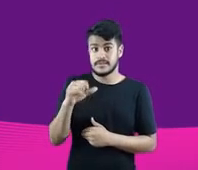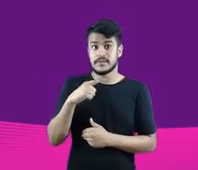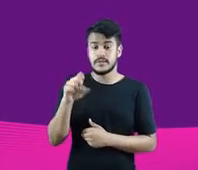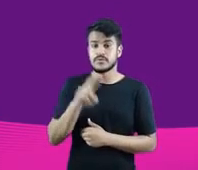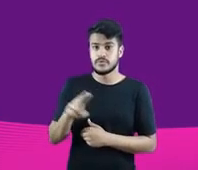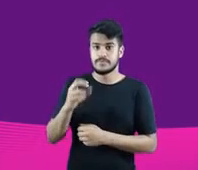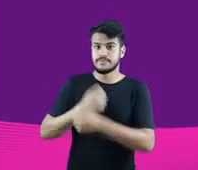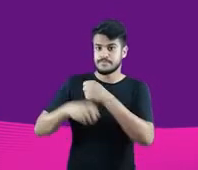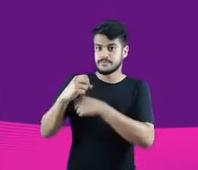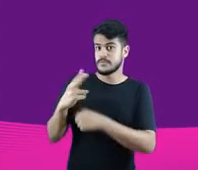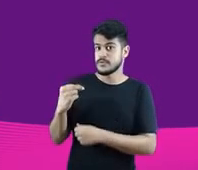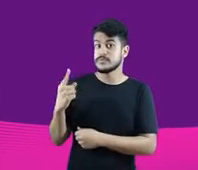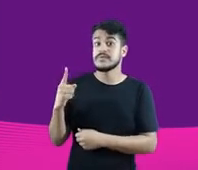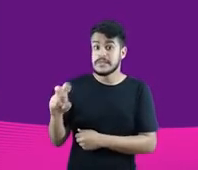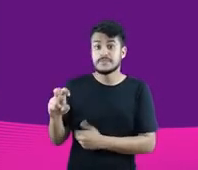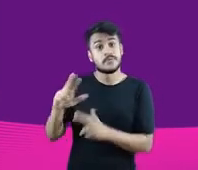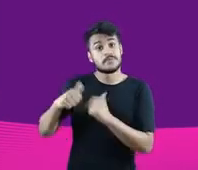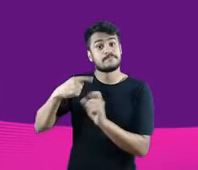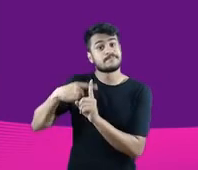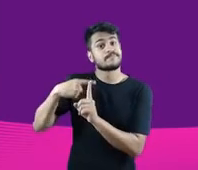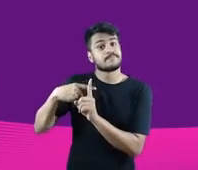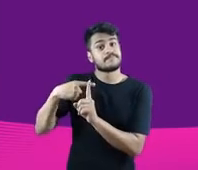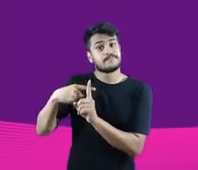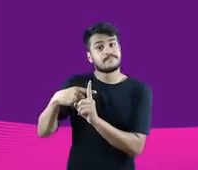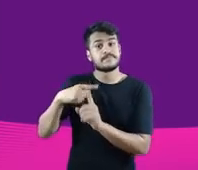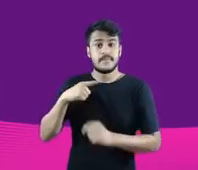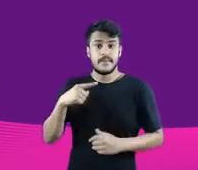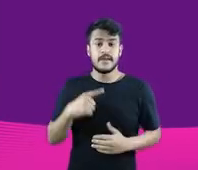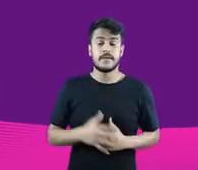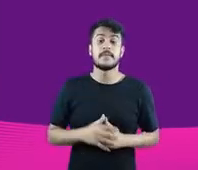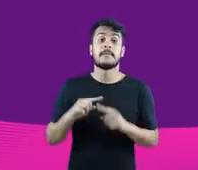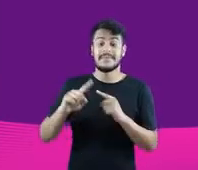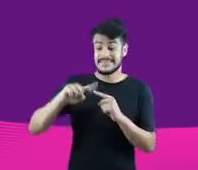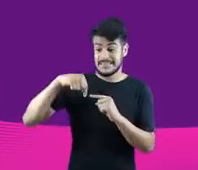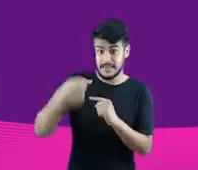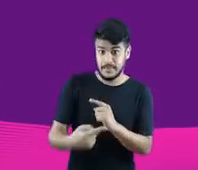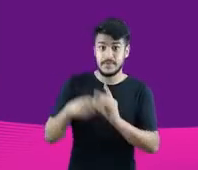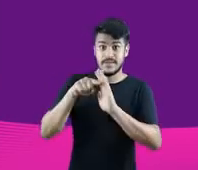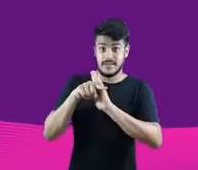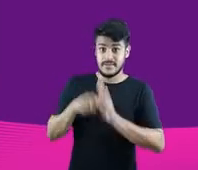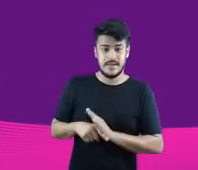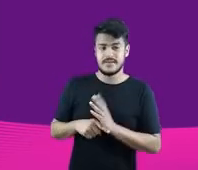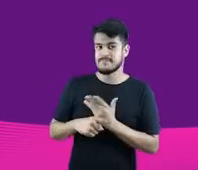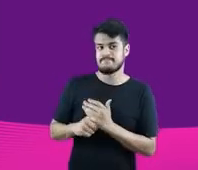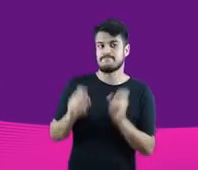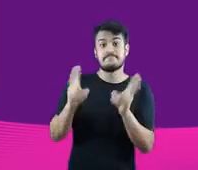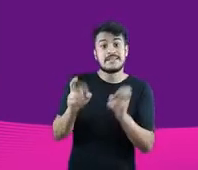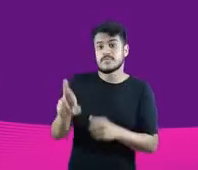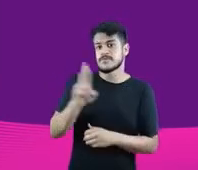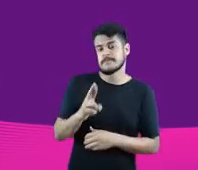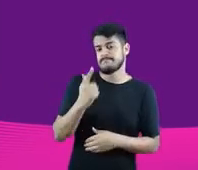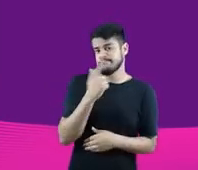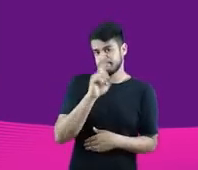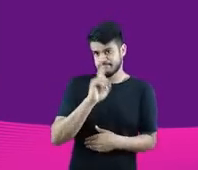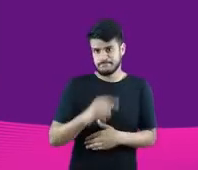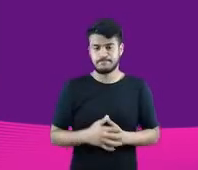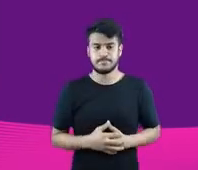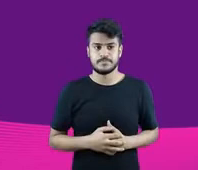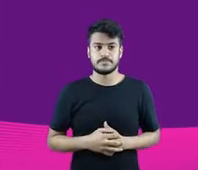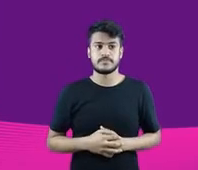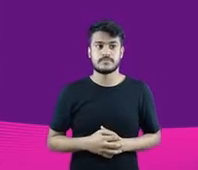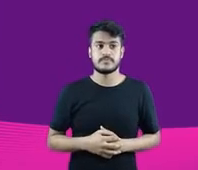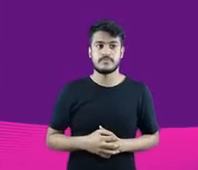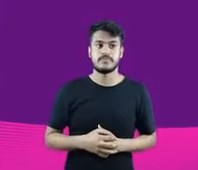meta-análise positiva, mas meta-análises posteriores não mostraram esse mesmo benefício. Certo